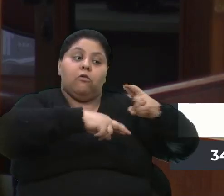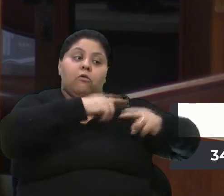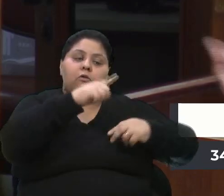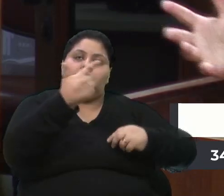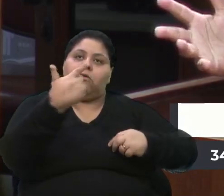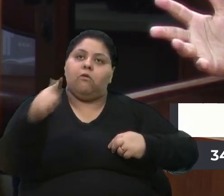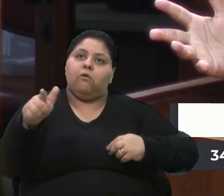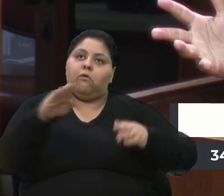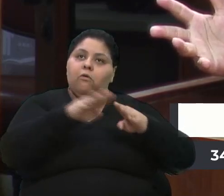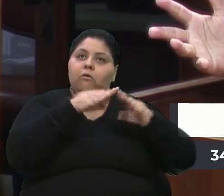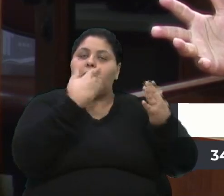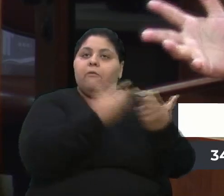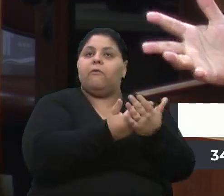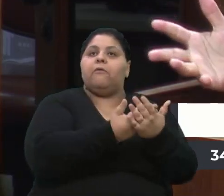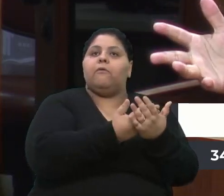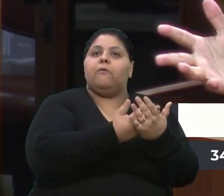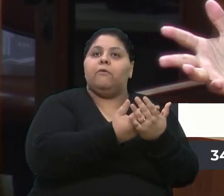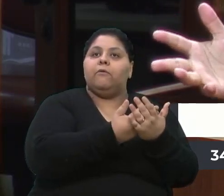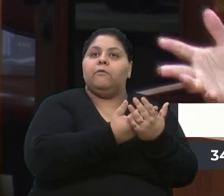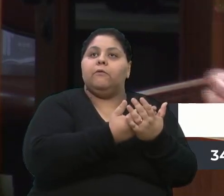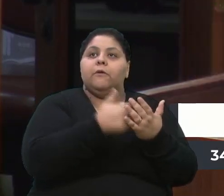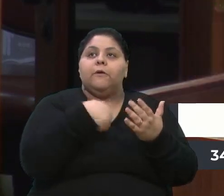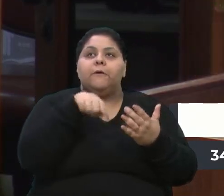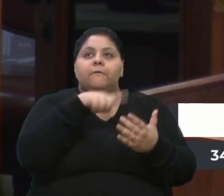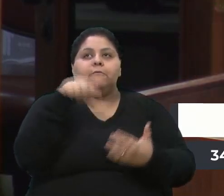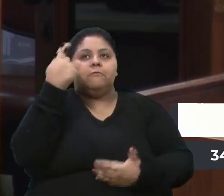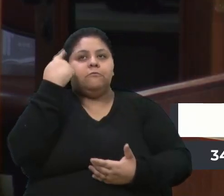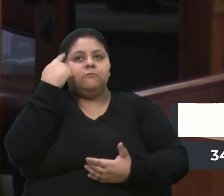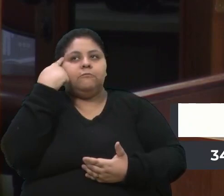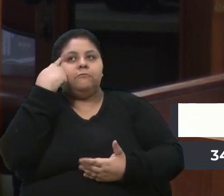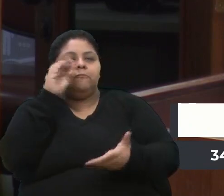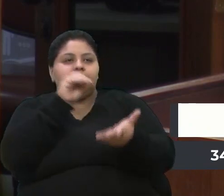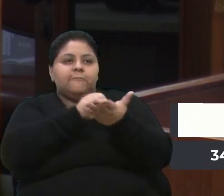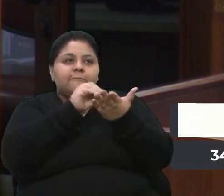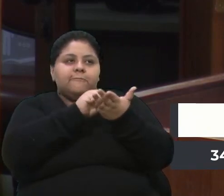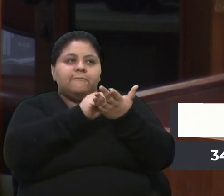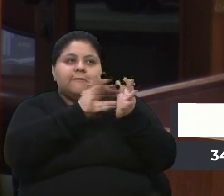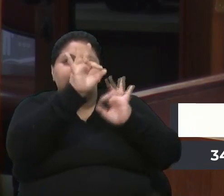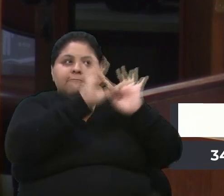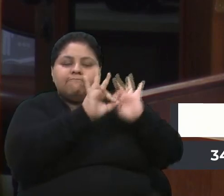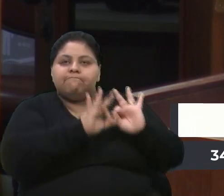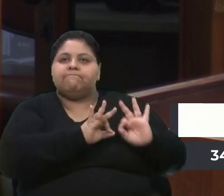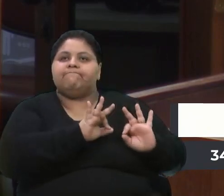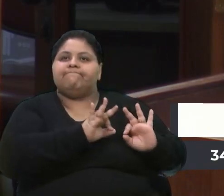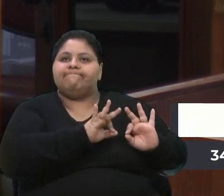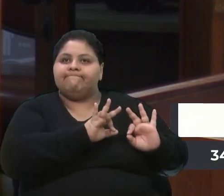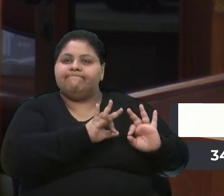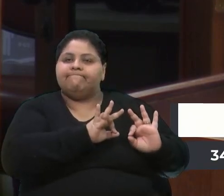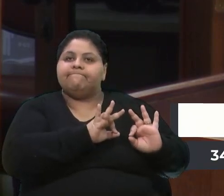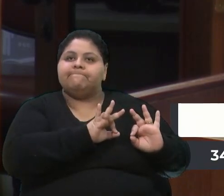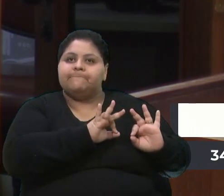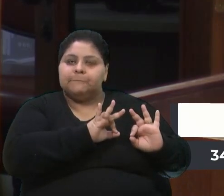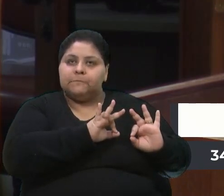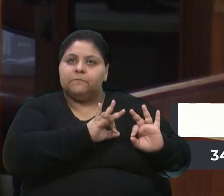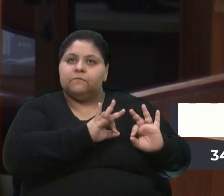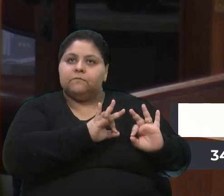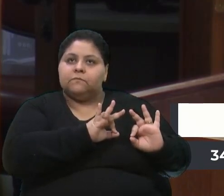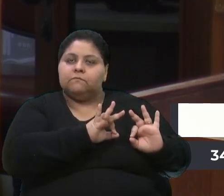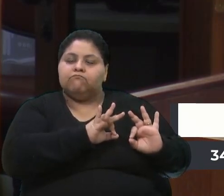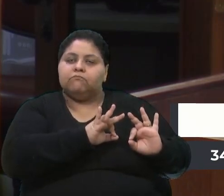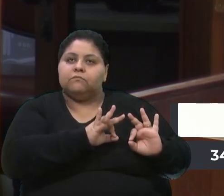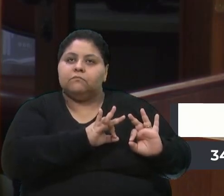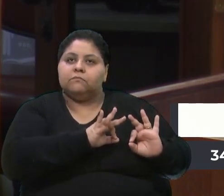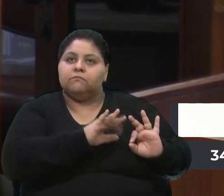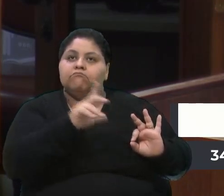para a PPCI, então eu fico pensando, não tem planejamento? Ainda a questão da sobrecarga